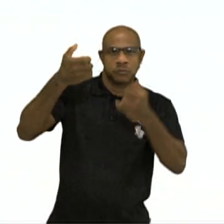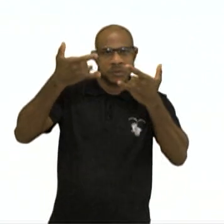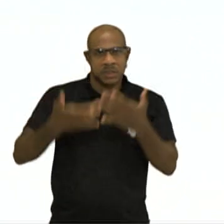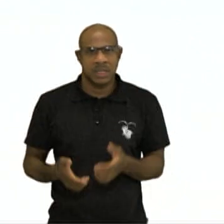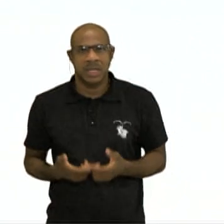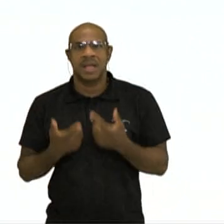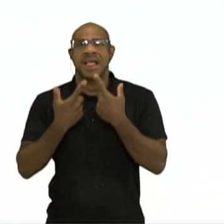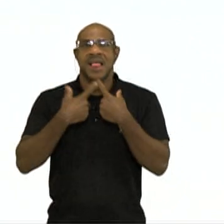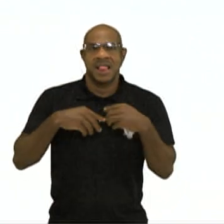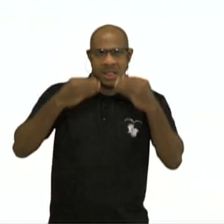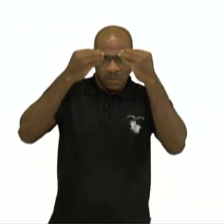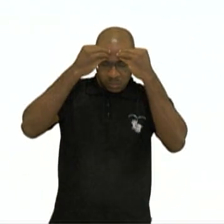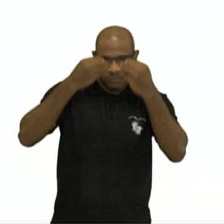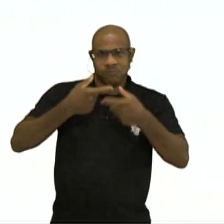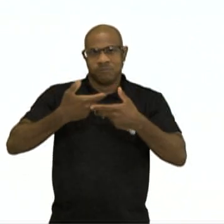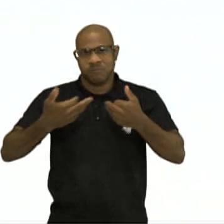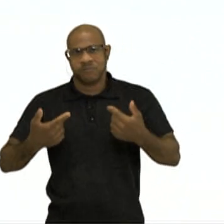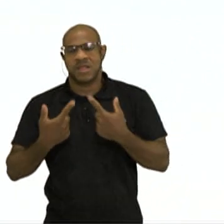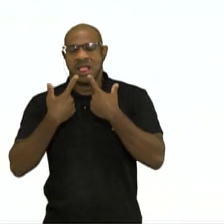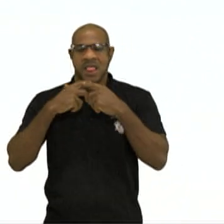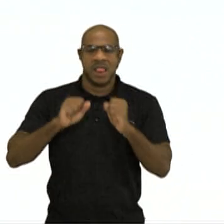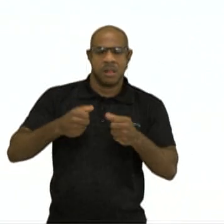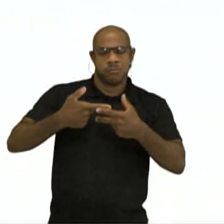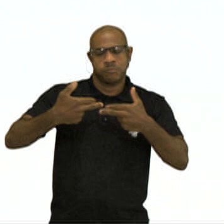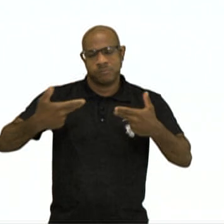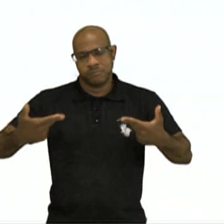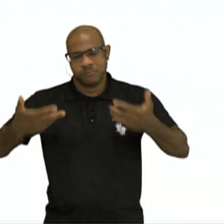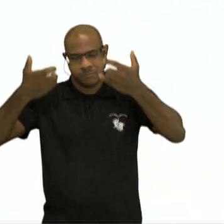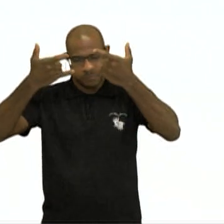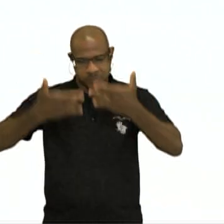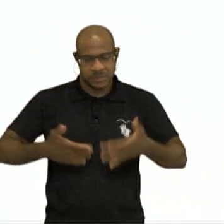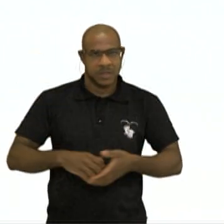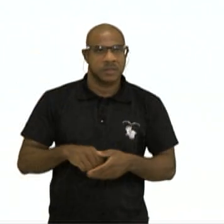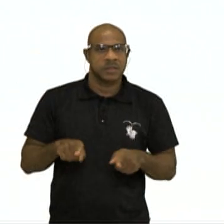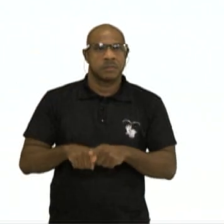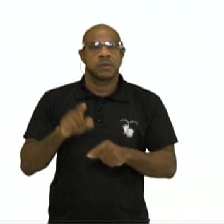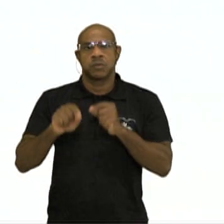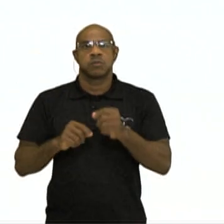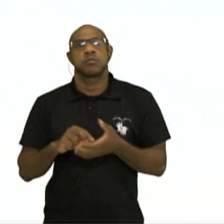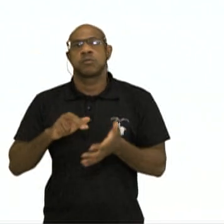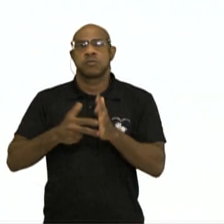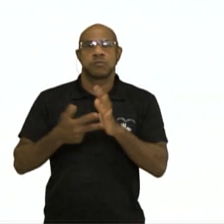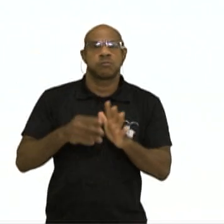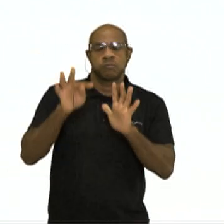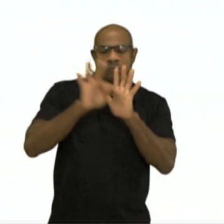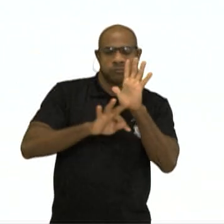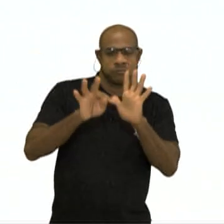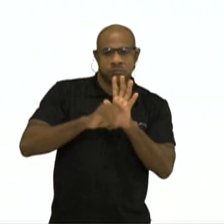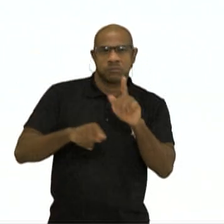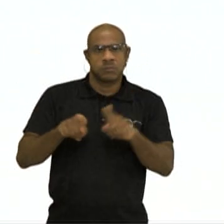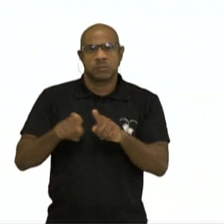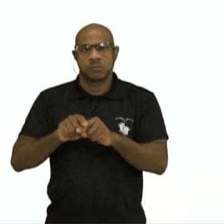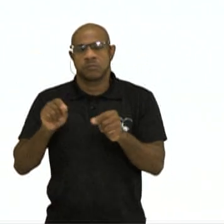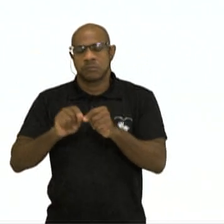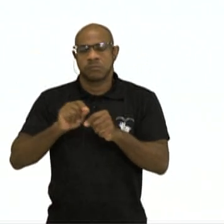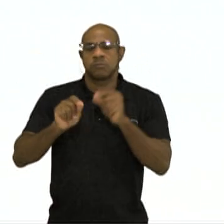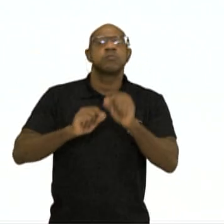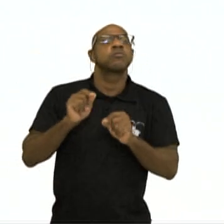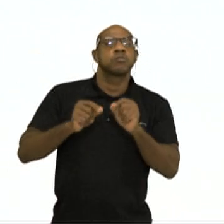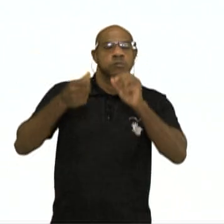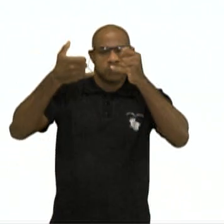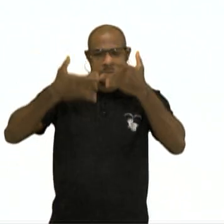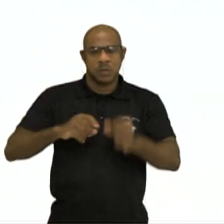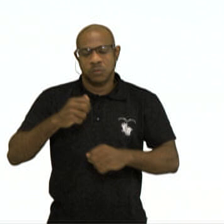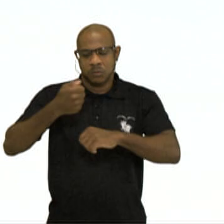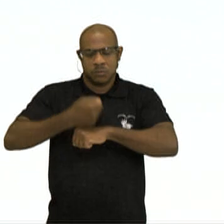e probabilidades, a fim de construir o sentido dos textos e construir o repertório lexical relativo a